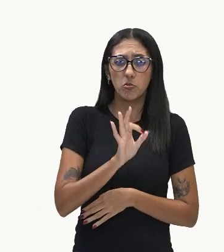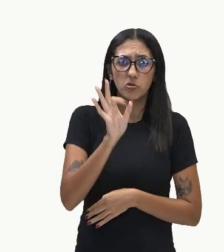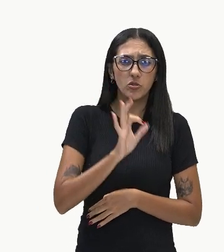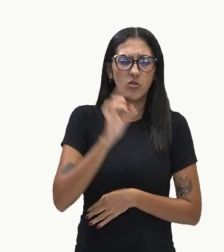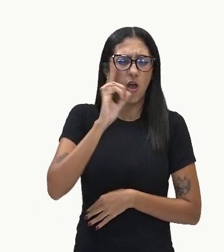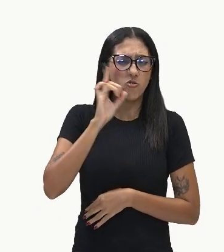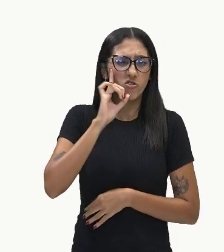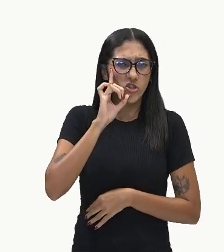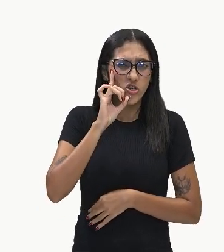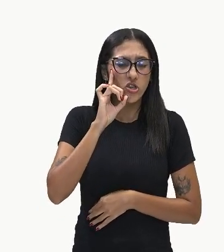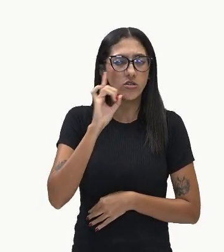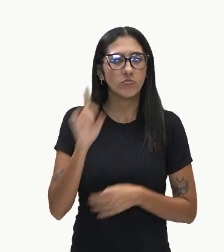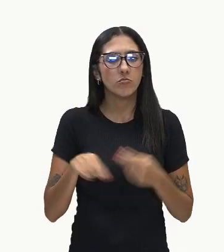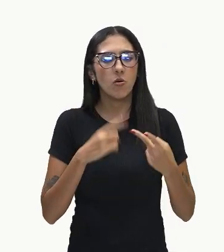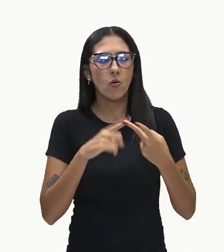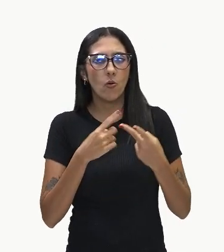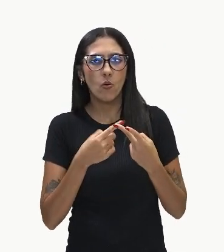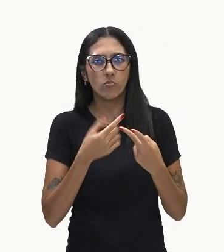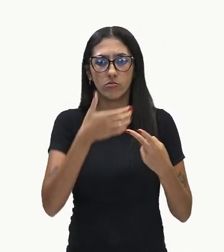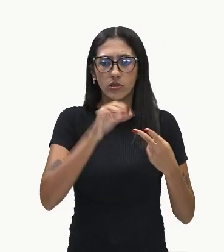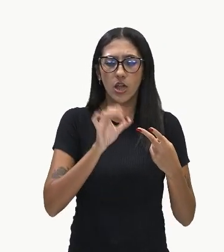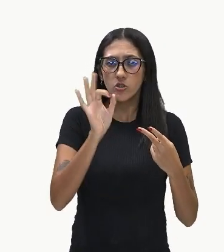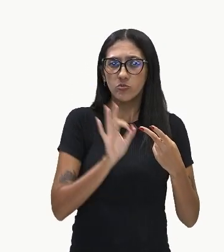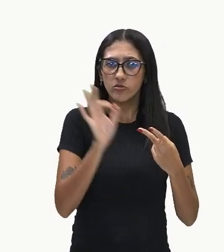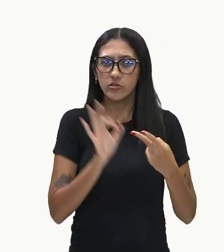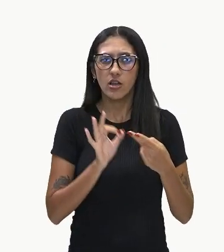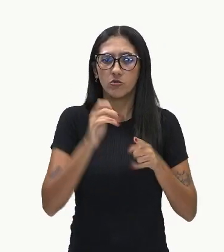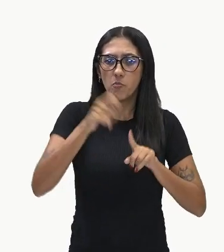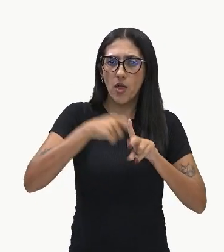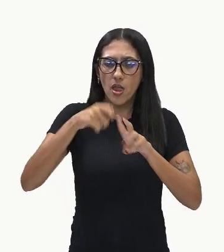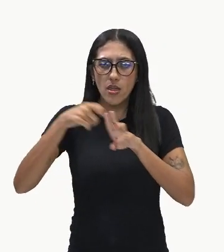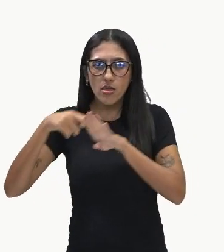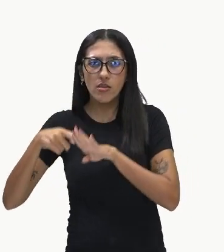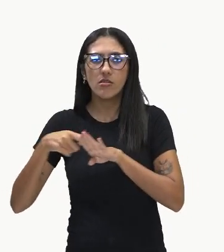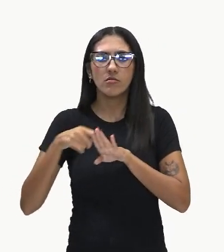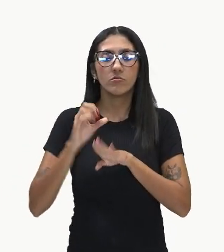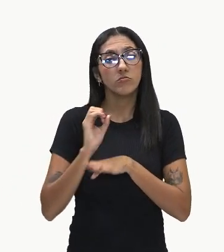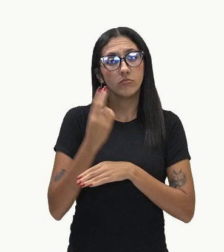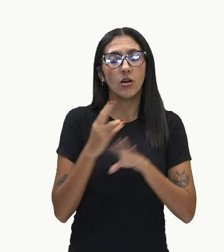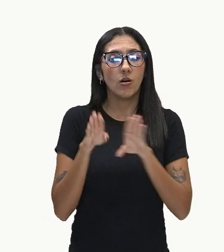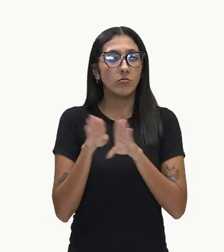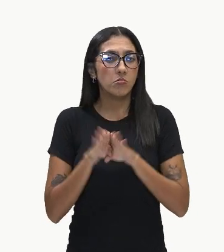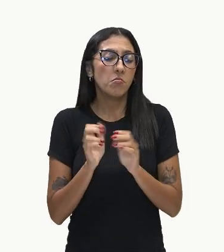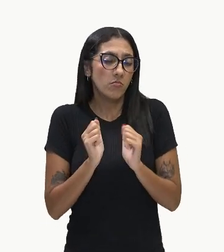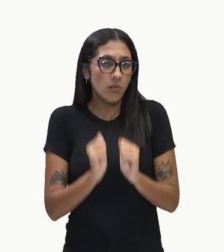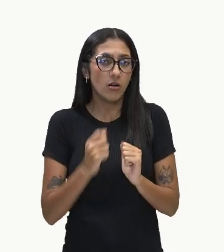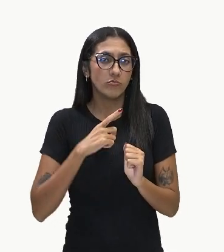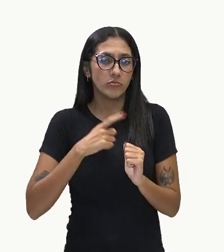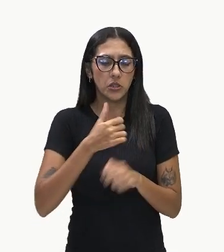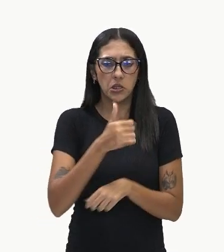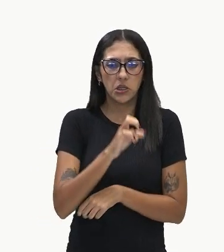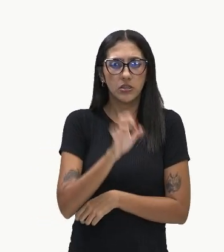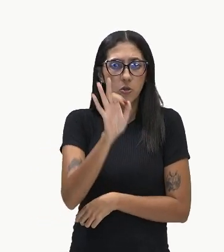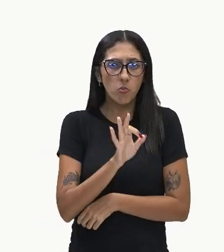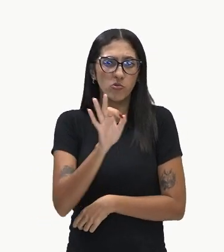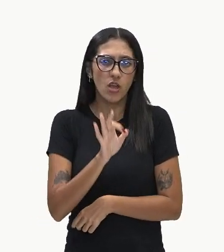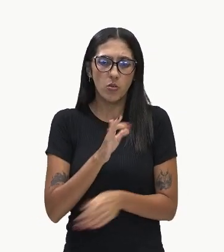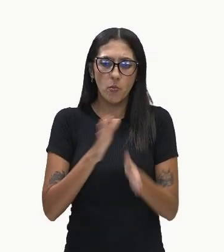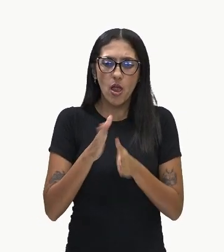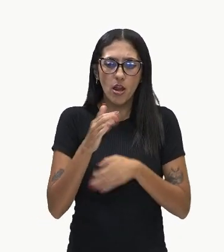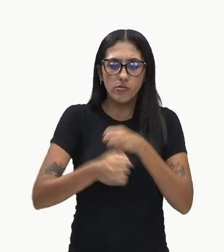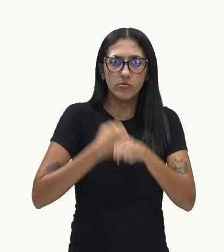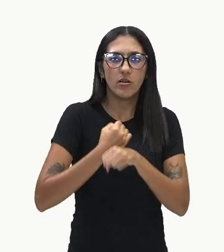certo? Eu posso ter uma taxa de 10% ao mês, ou eu posso ter uma taxa de 15% ao